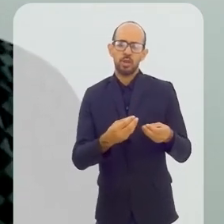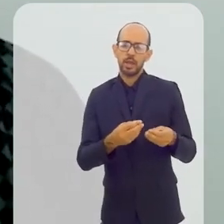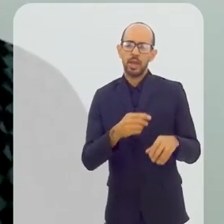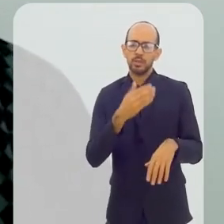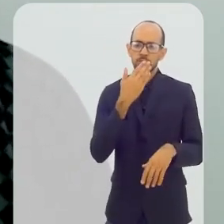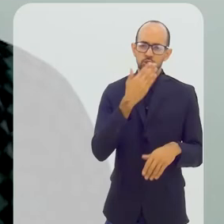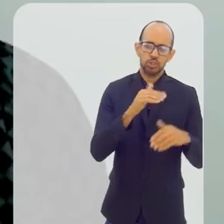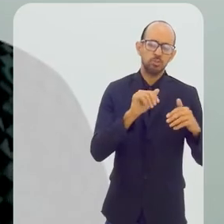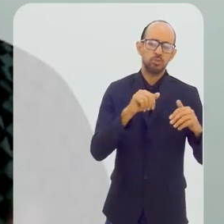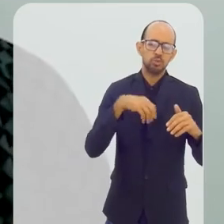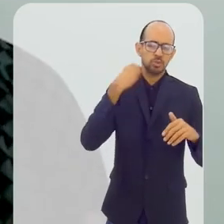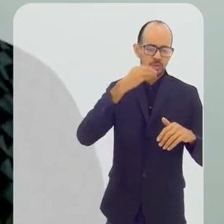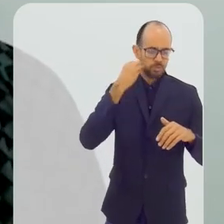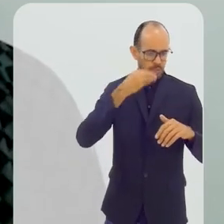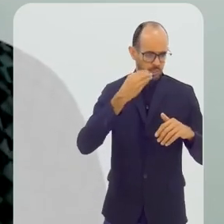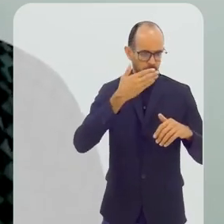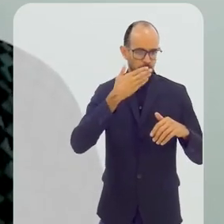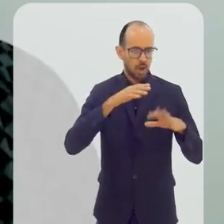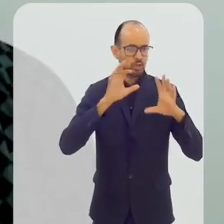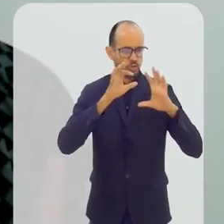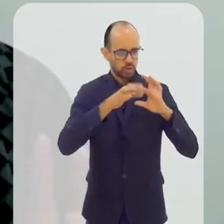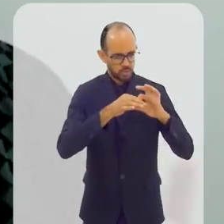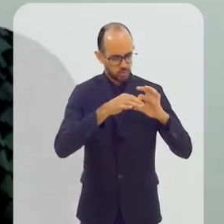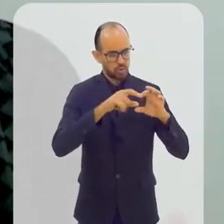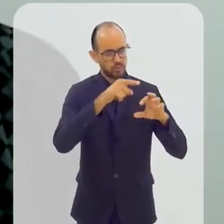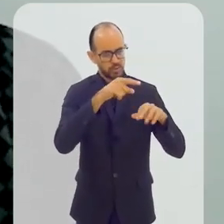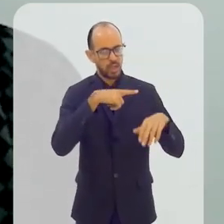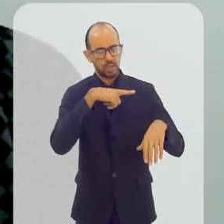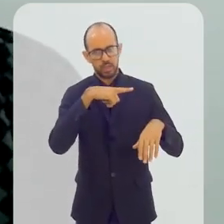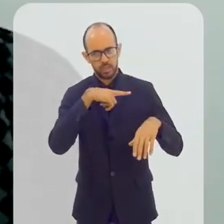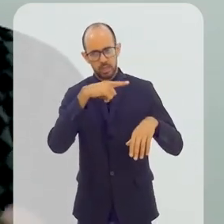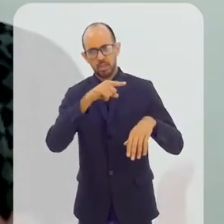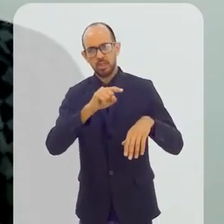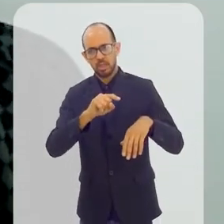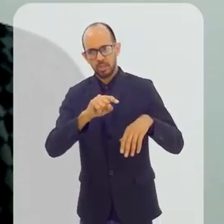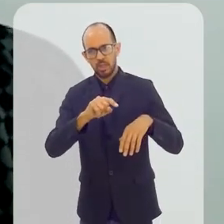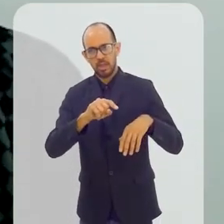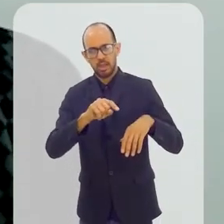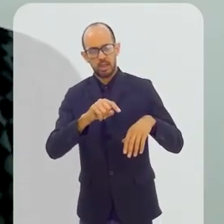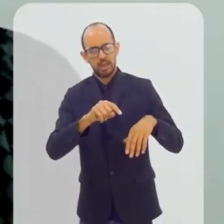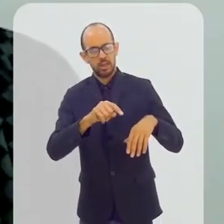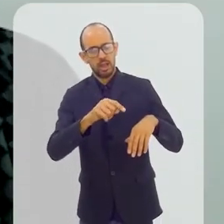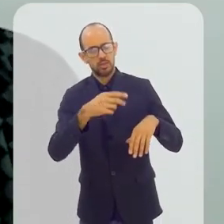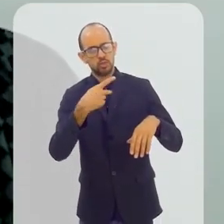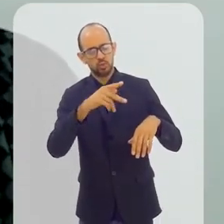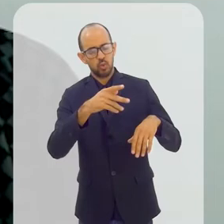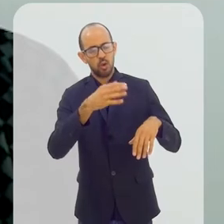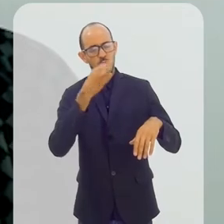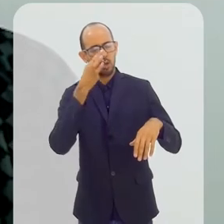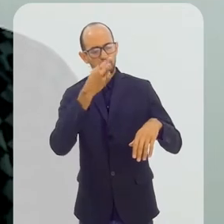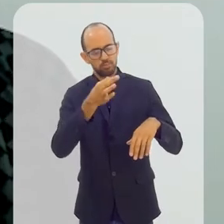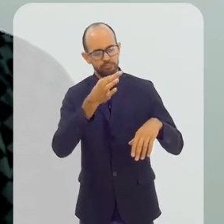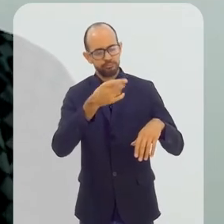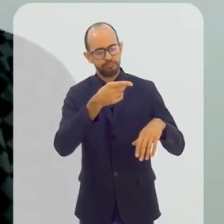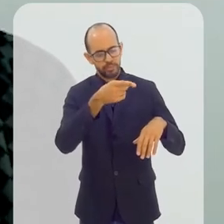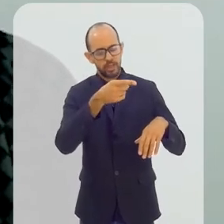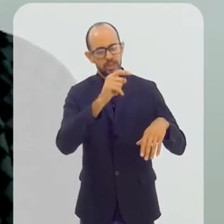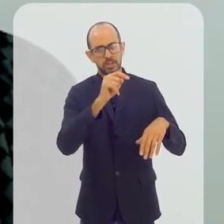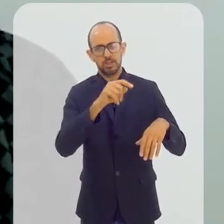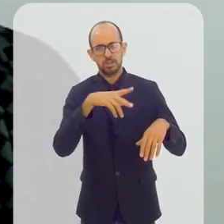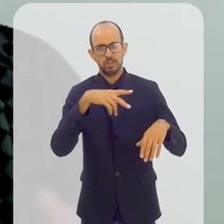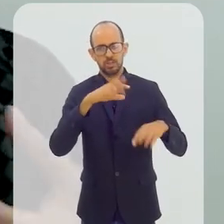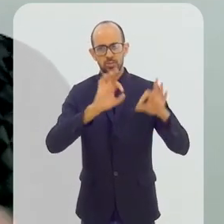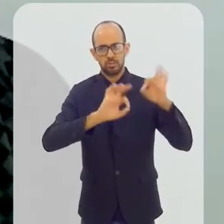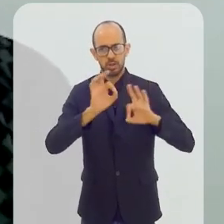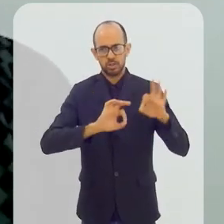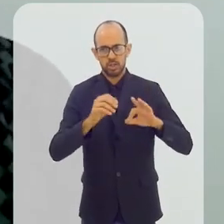esse tipo de experiência? Quais são as conexões que você faz aí, apesar a partir da sua visão e do projeto, né, como ele